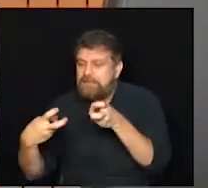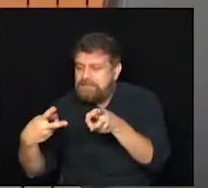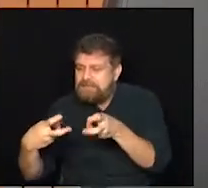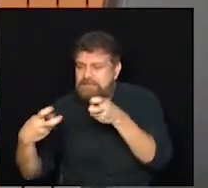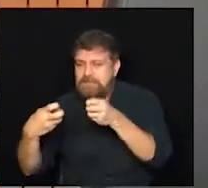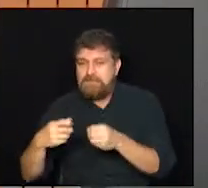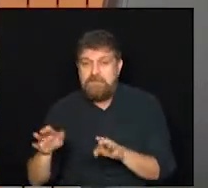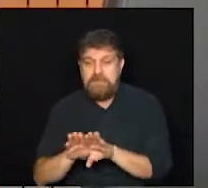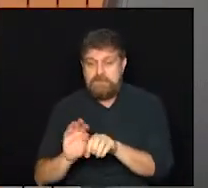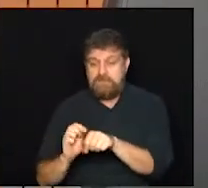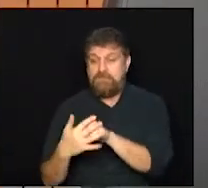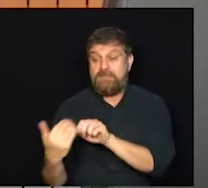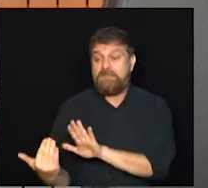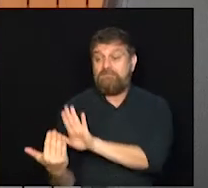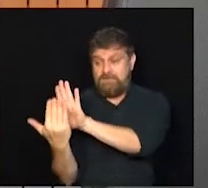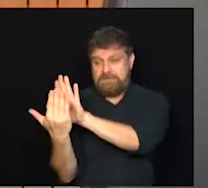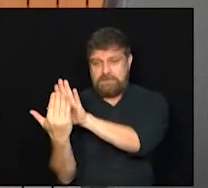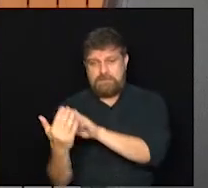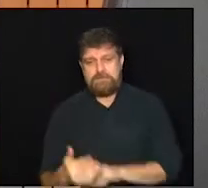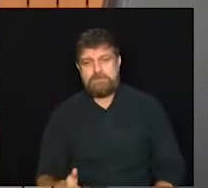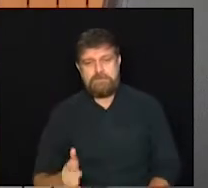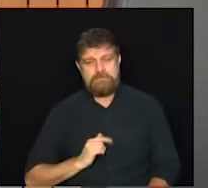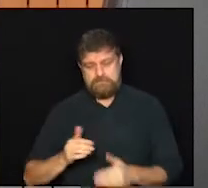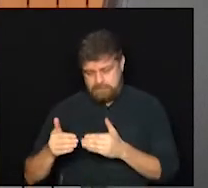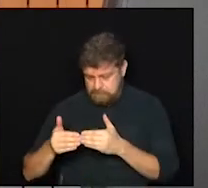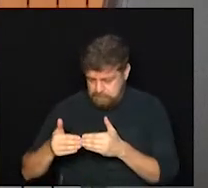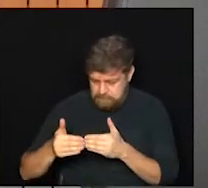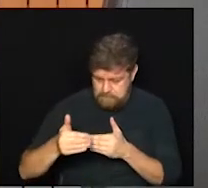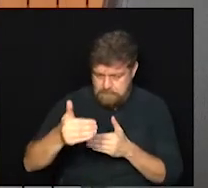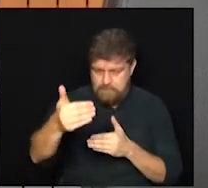enfrentando essa realidade. E, a partir daí,